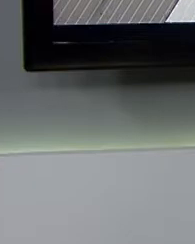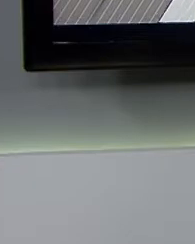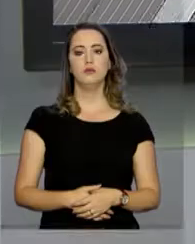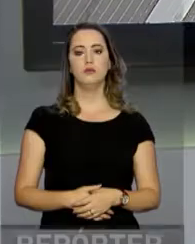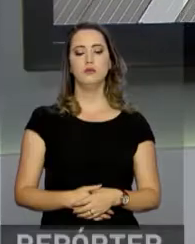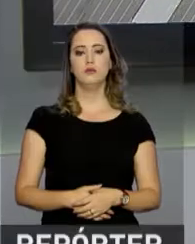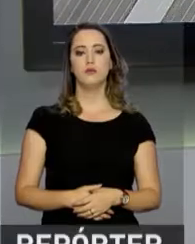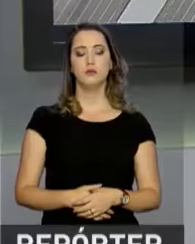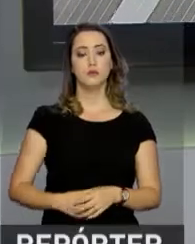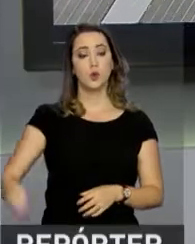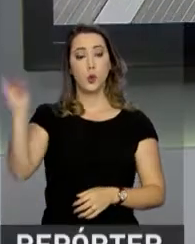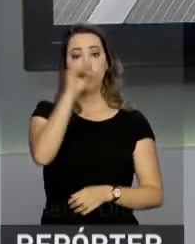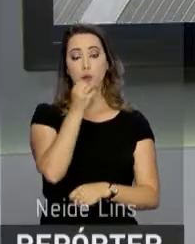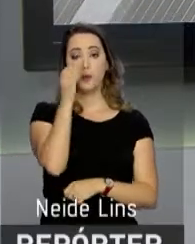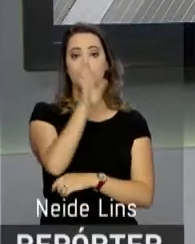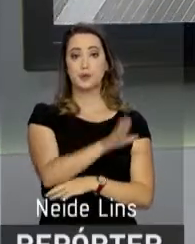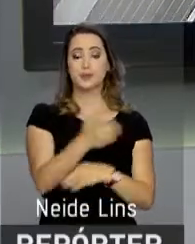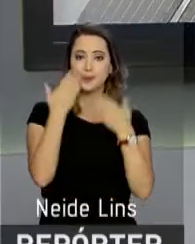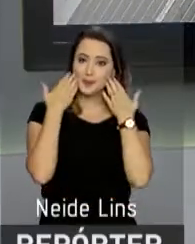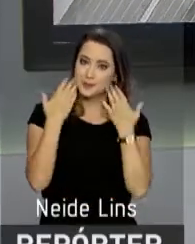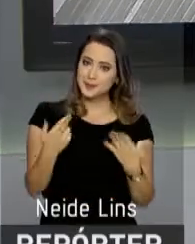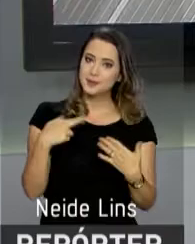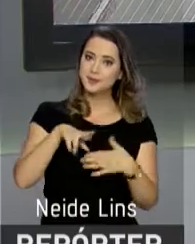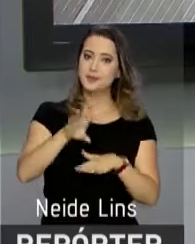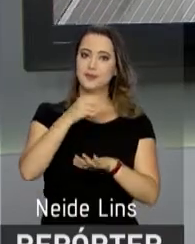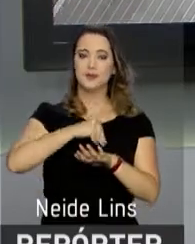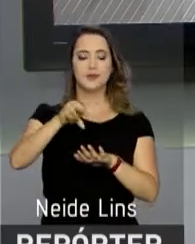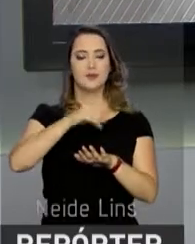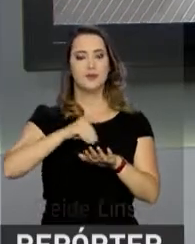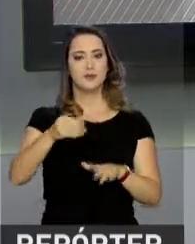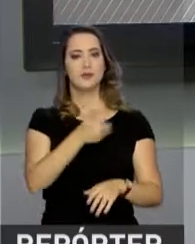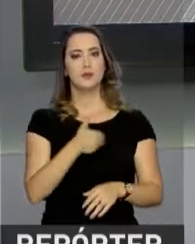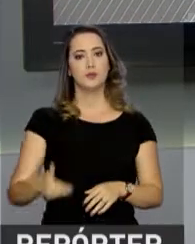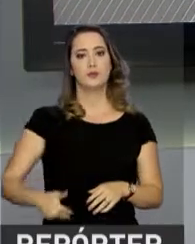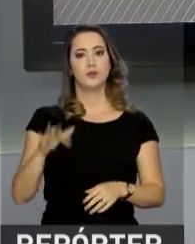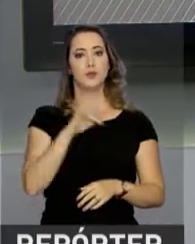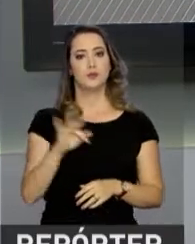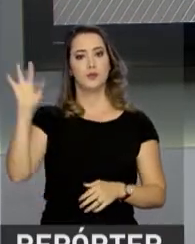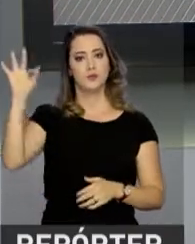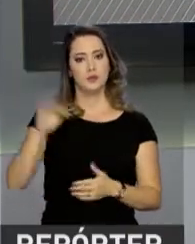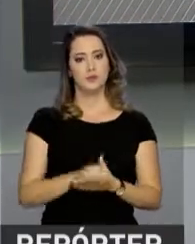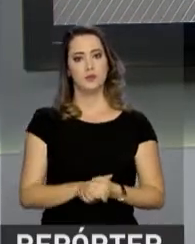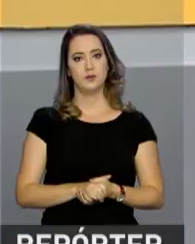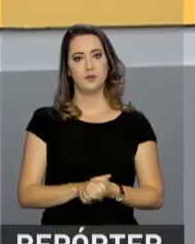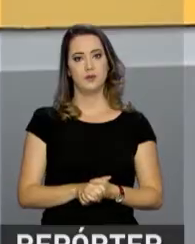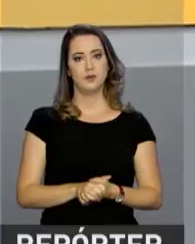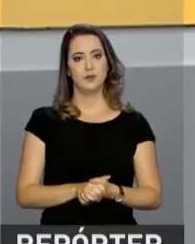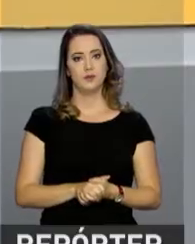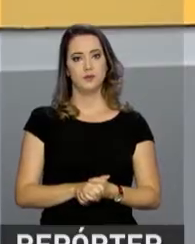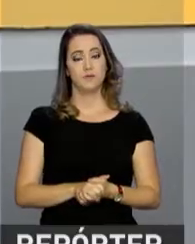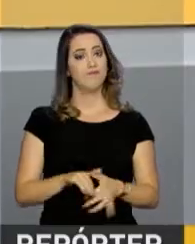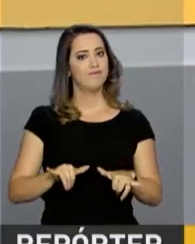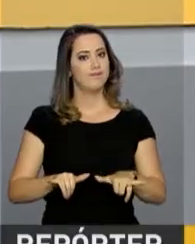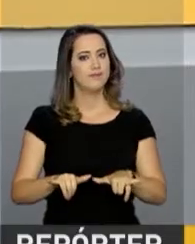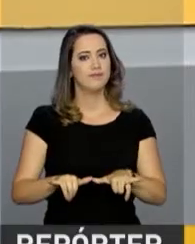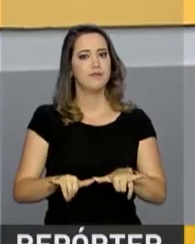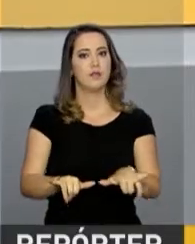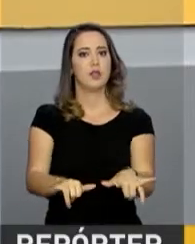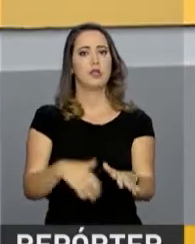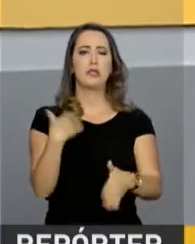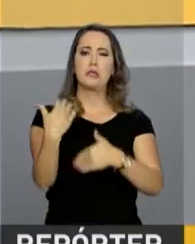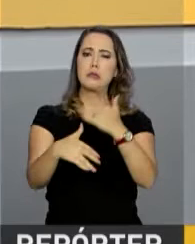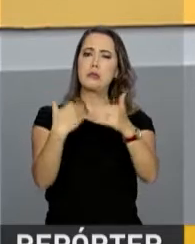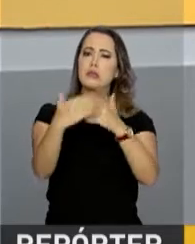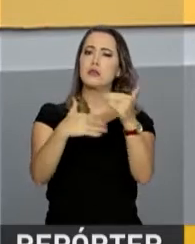olá boa tarde estamos de volta com o repórter nbr as notícias do governo federal os supermercados